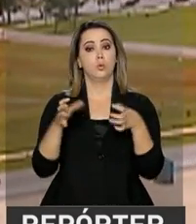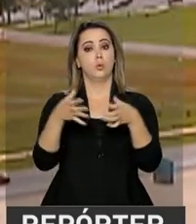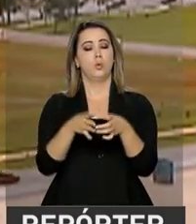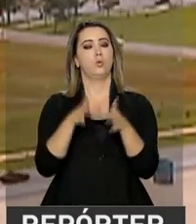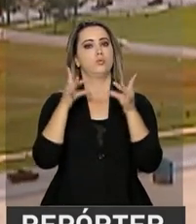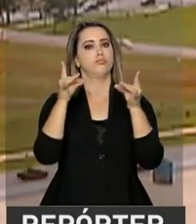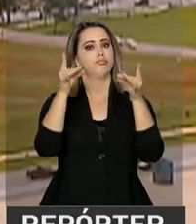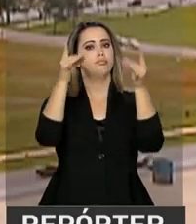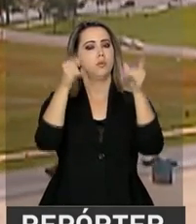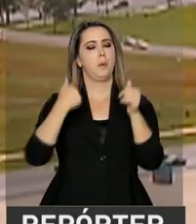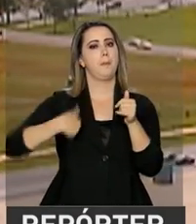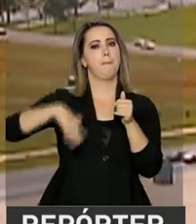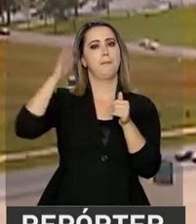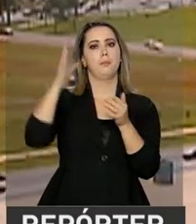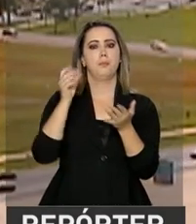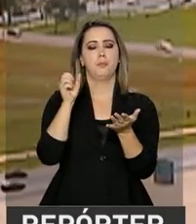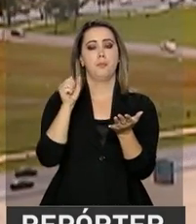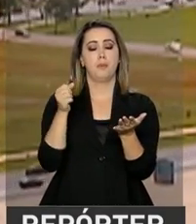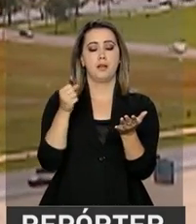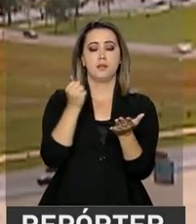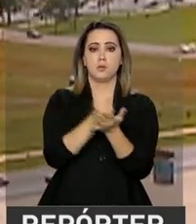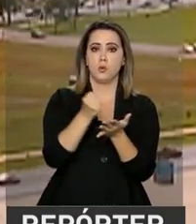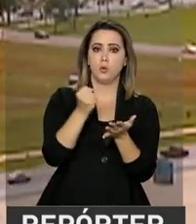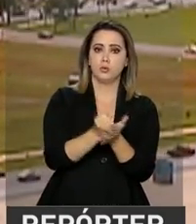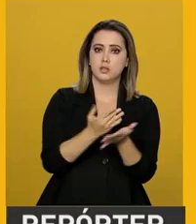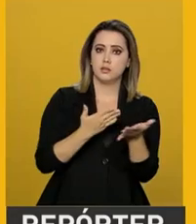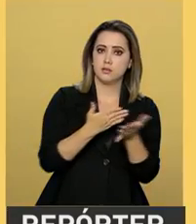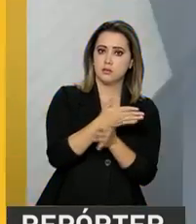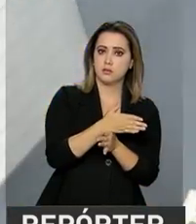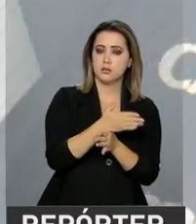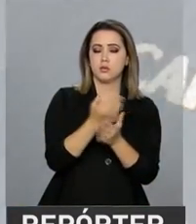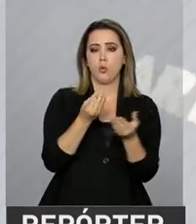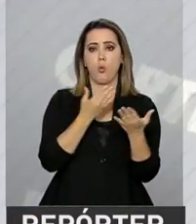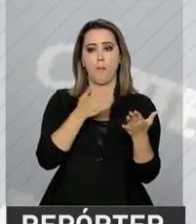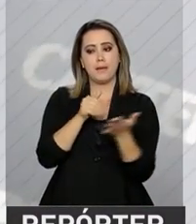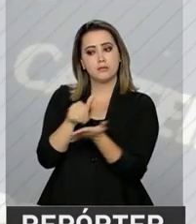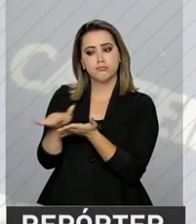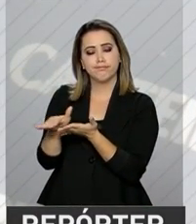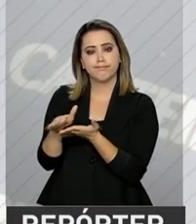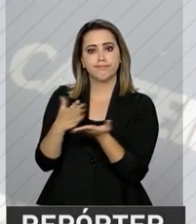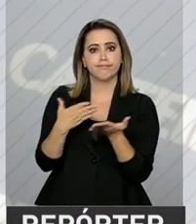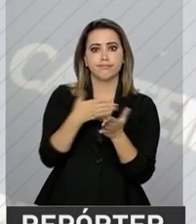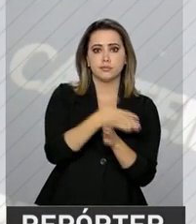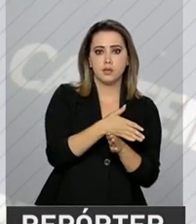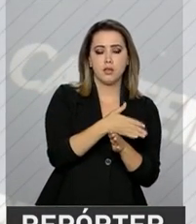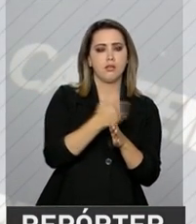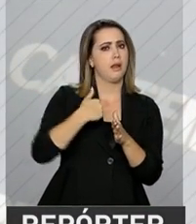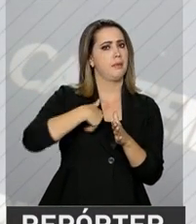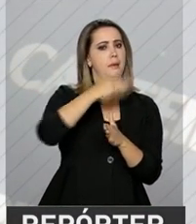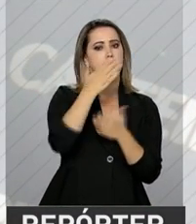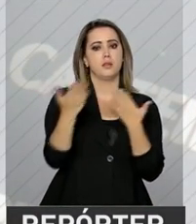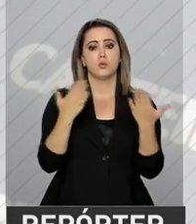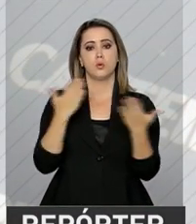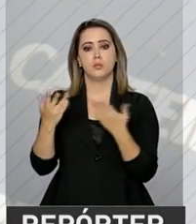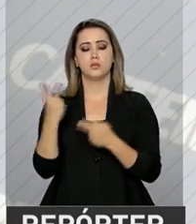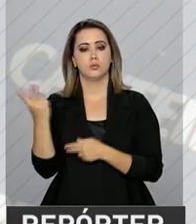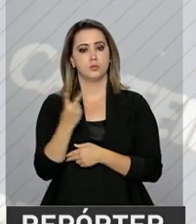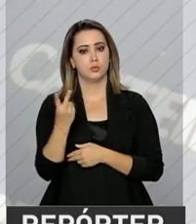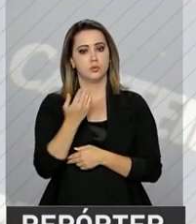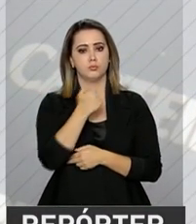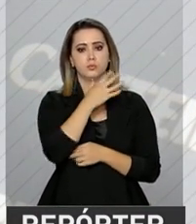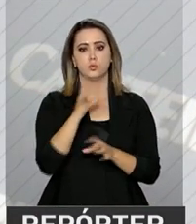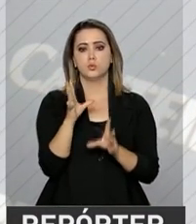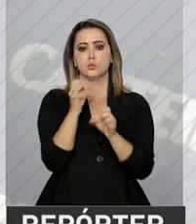mês passado com mais admissões do que demissões no período ao todo entre admissões e demissões em junho o saldo